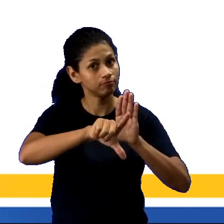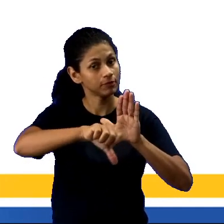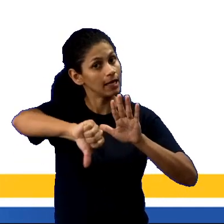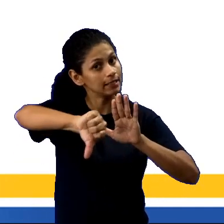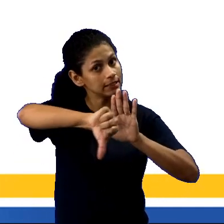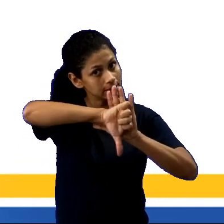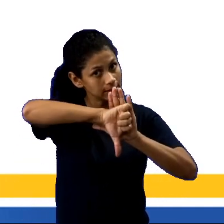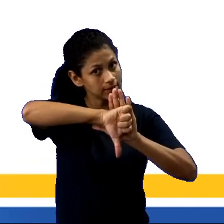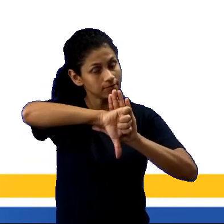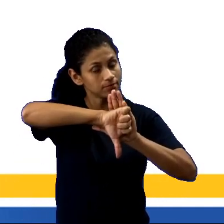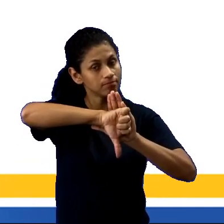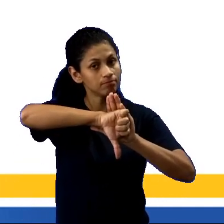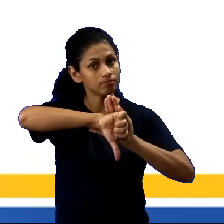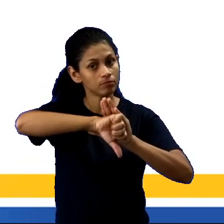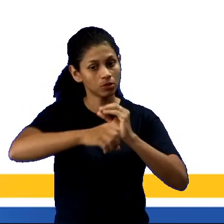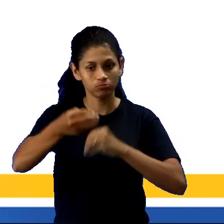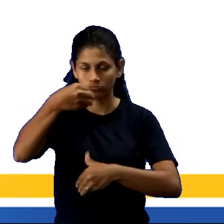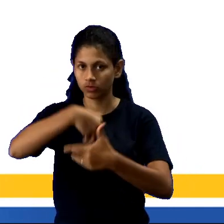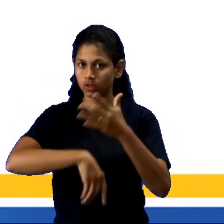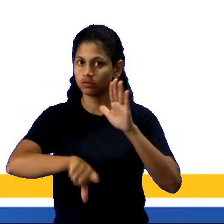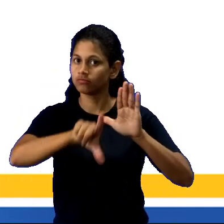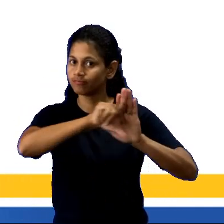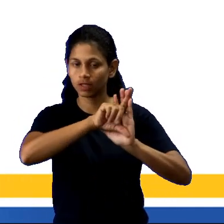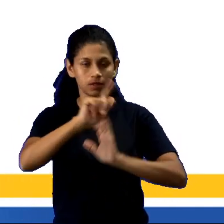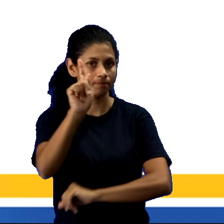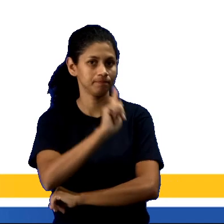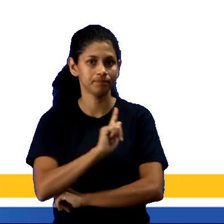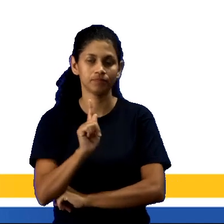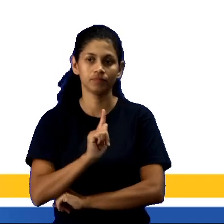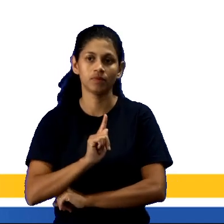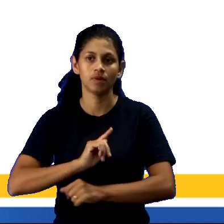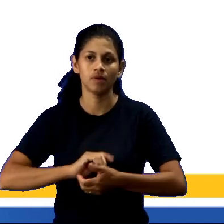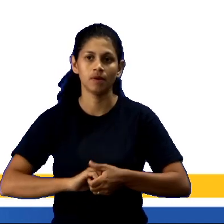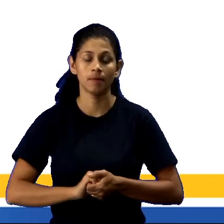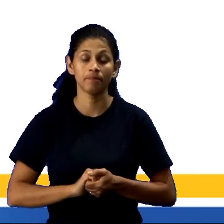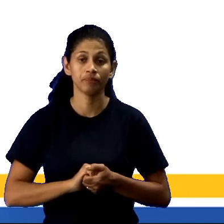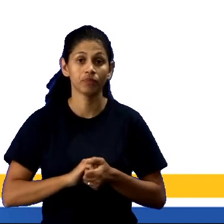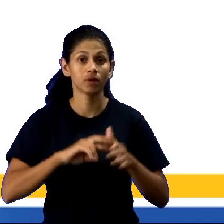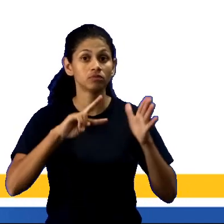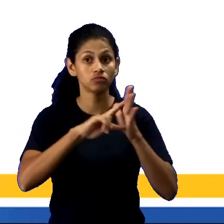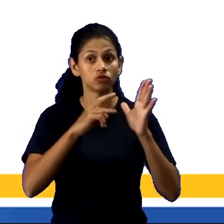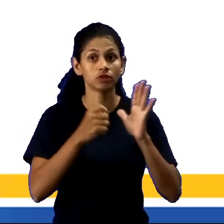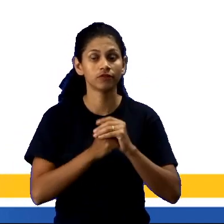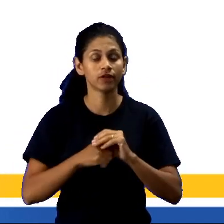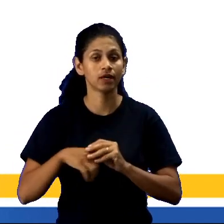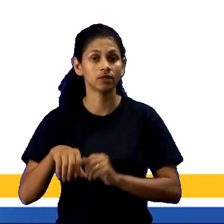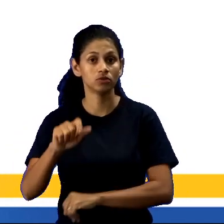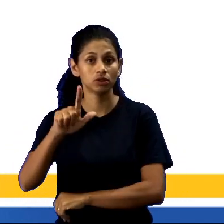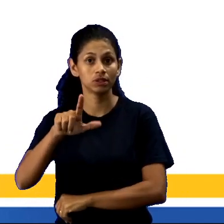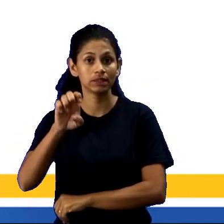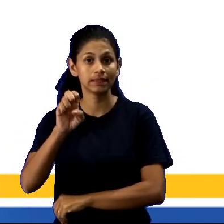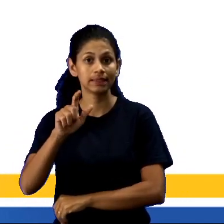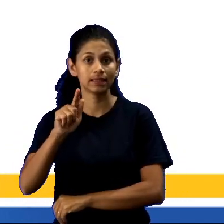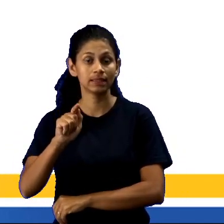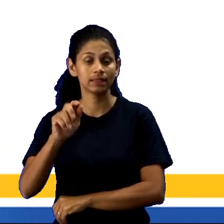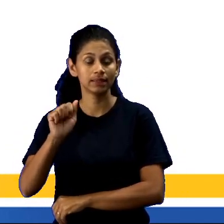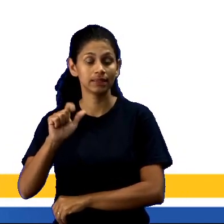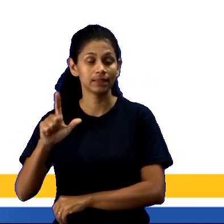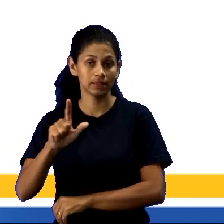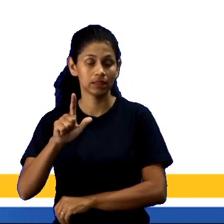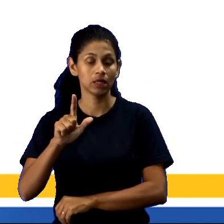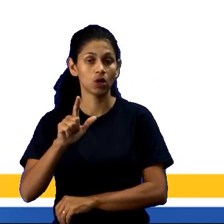que nós vamos falar hoje é sobre esse primeiro significado aí que está aparecendo para vocês de legal. Texto legal é